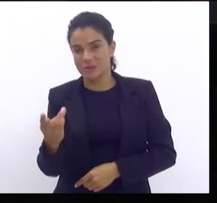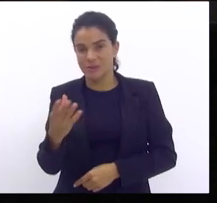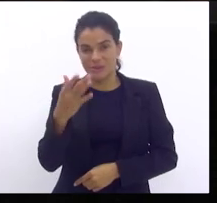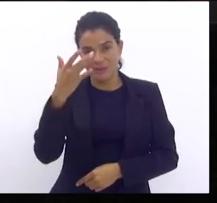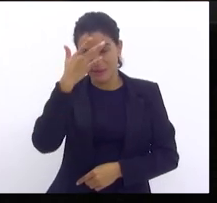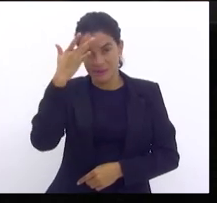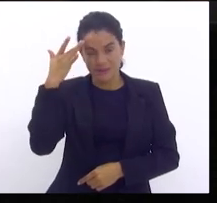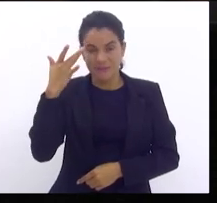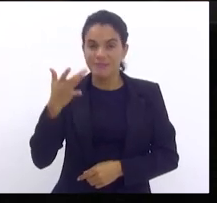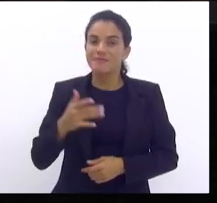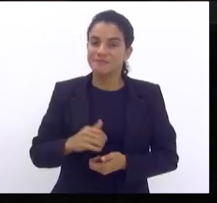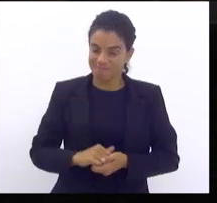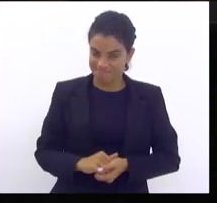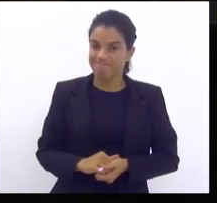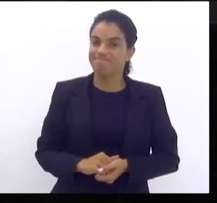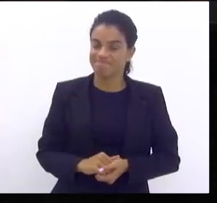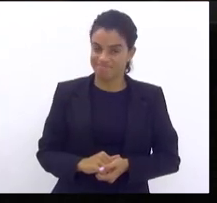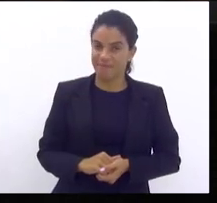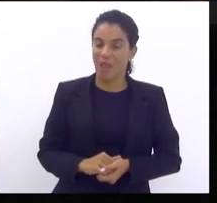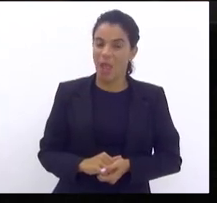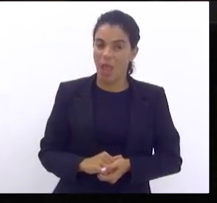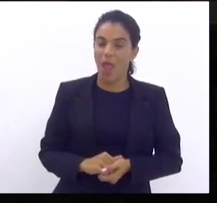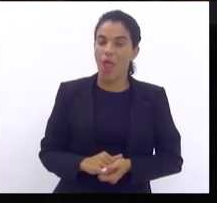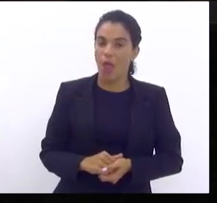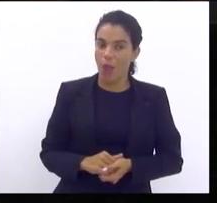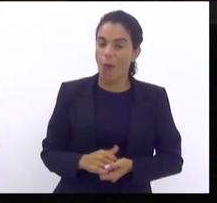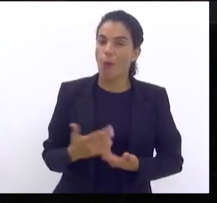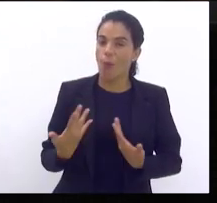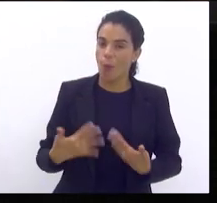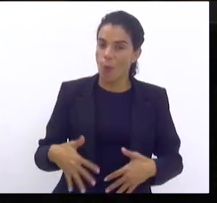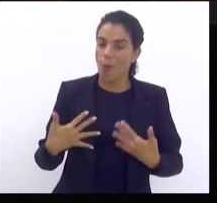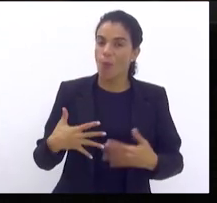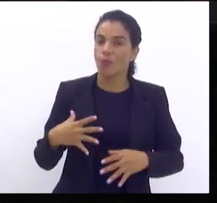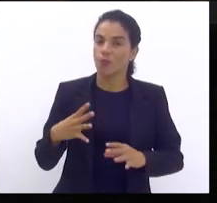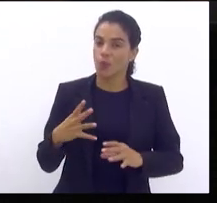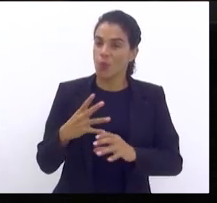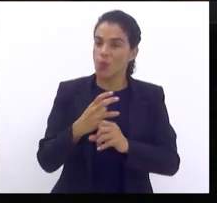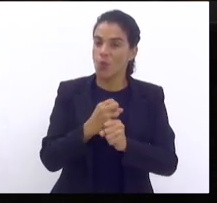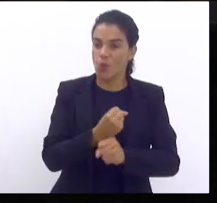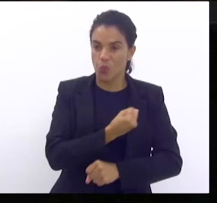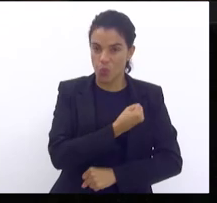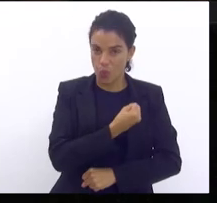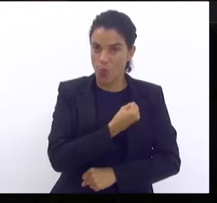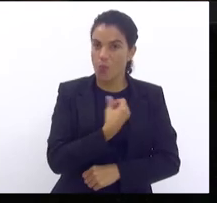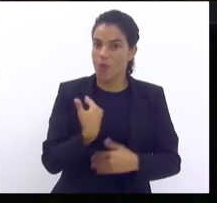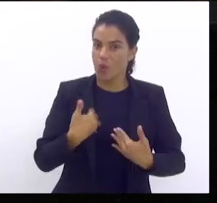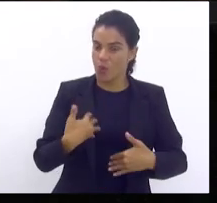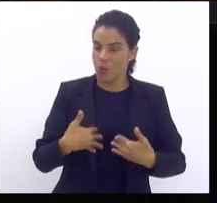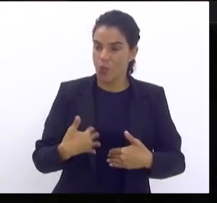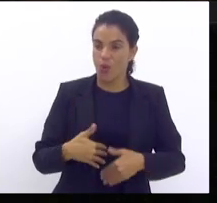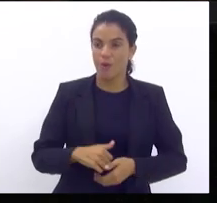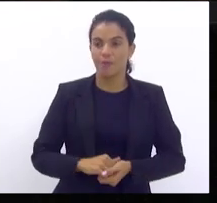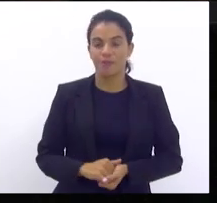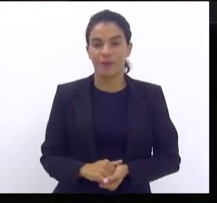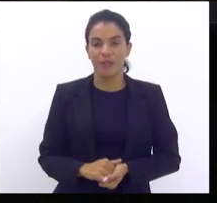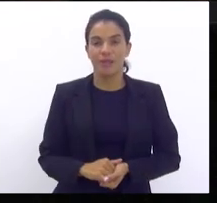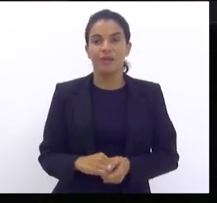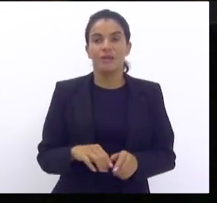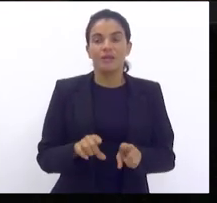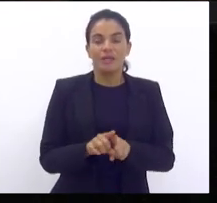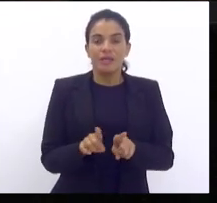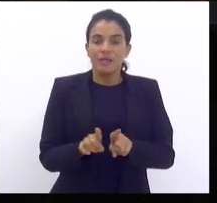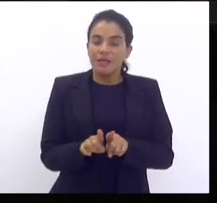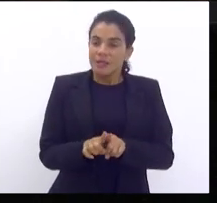usuários é um montante bastante considerável visto que isto